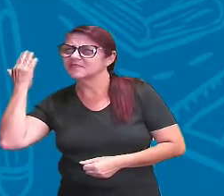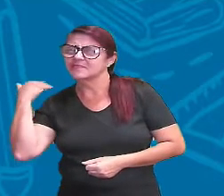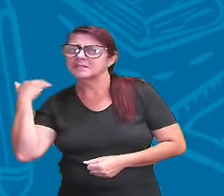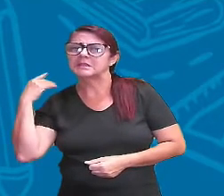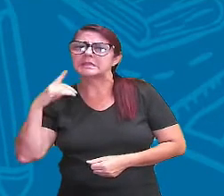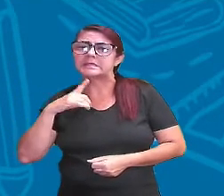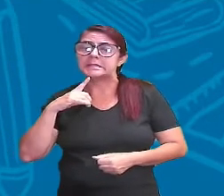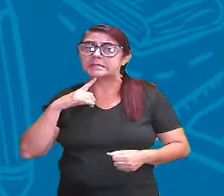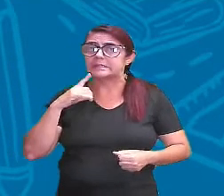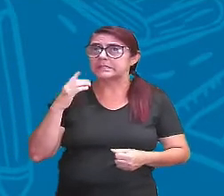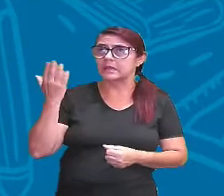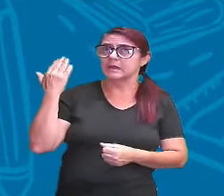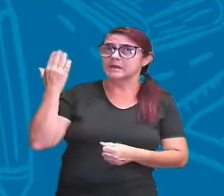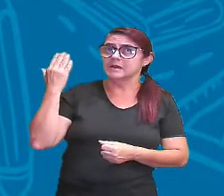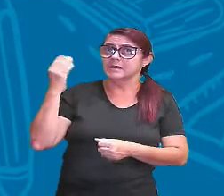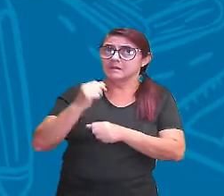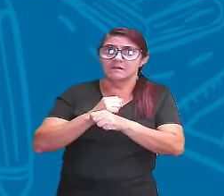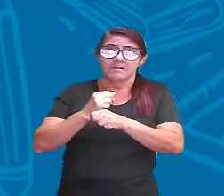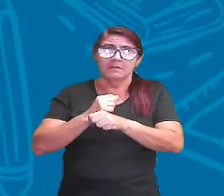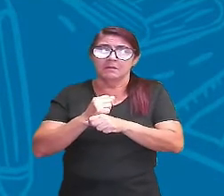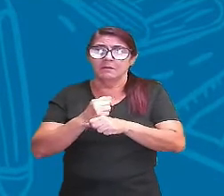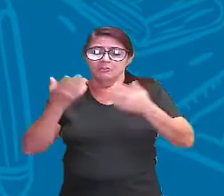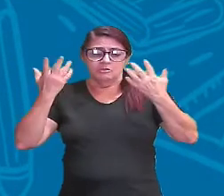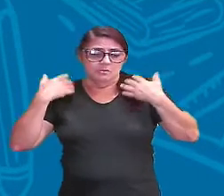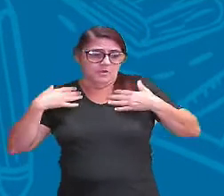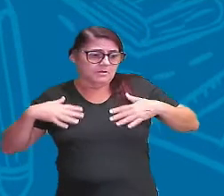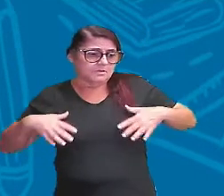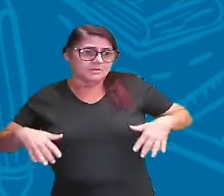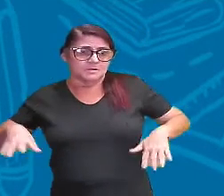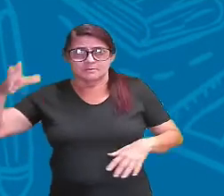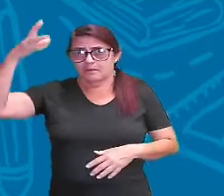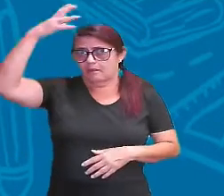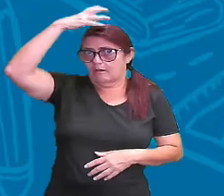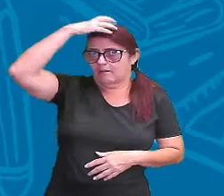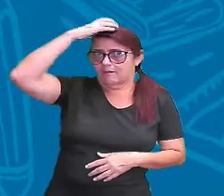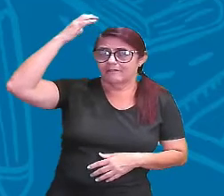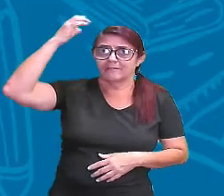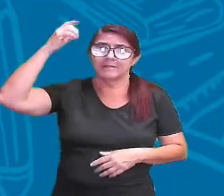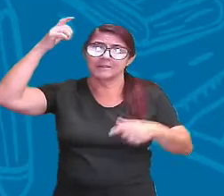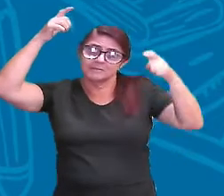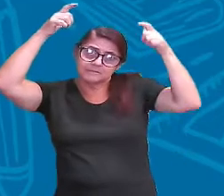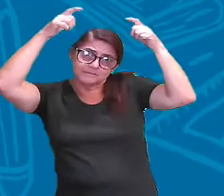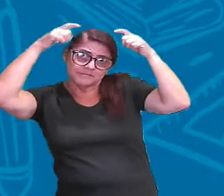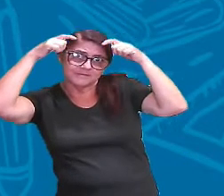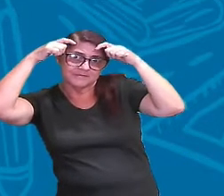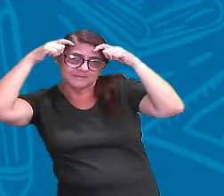tinha aqueles castelos, princesas e príncipes.